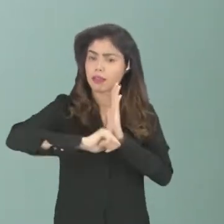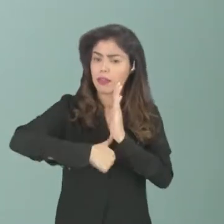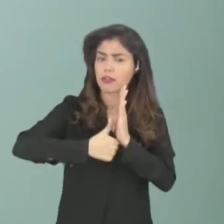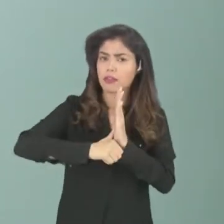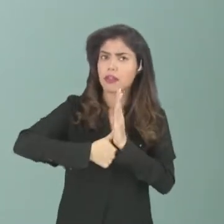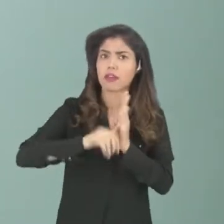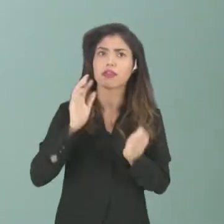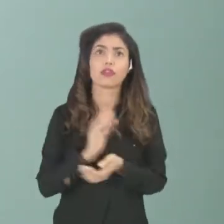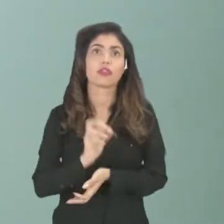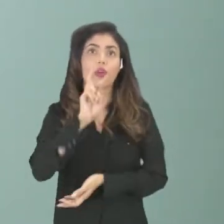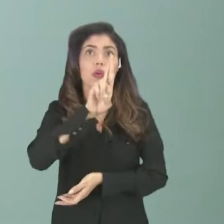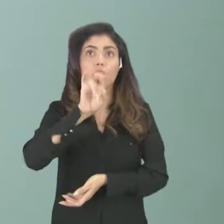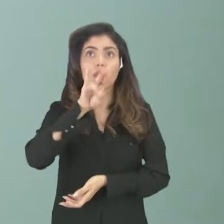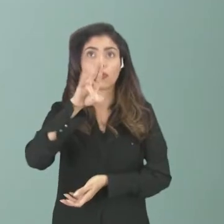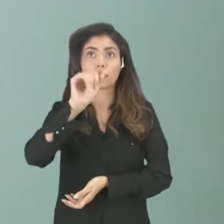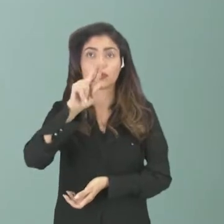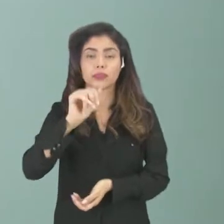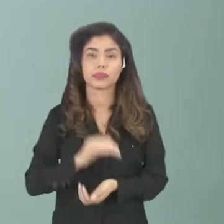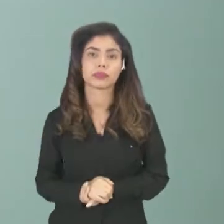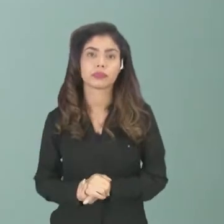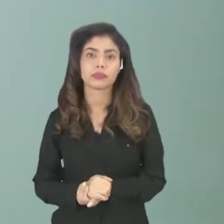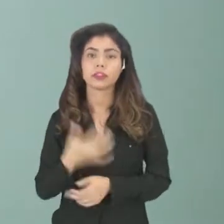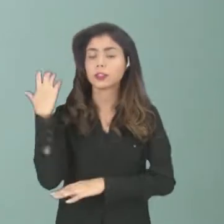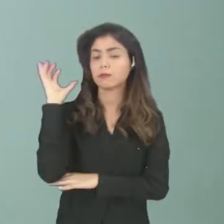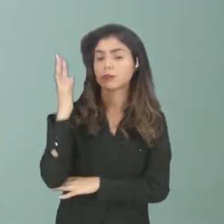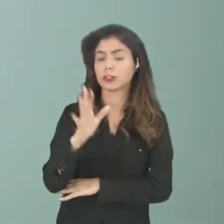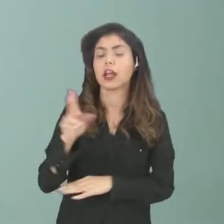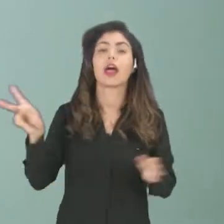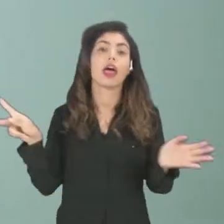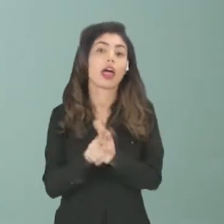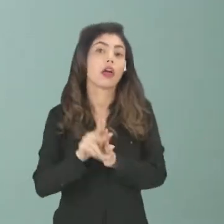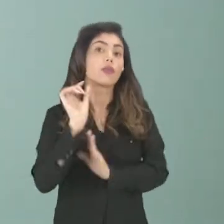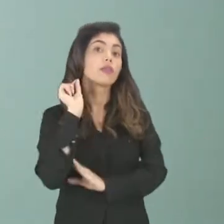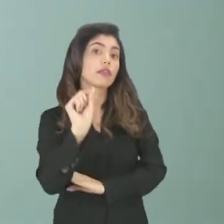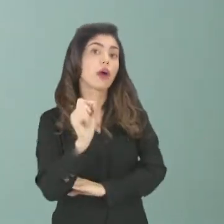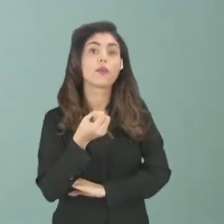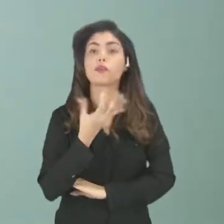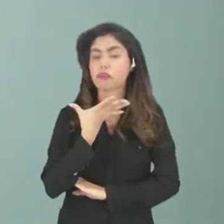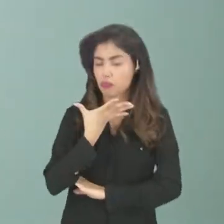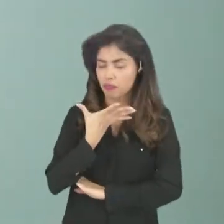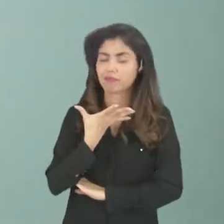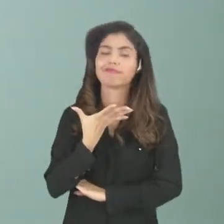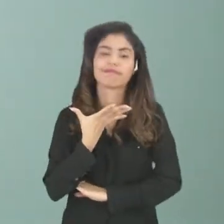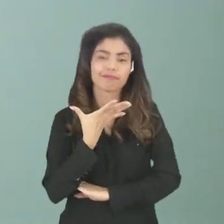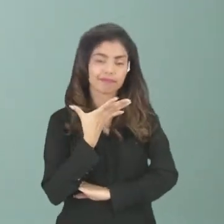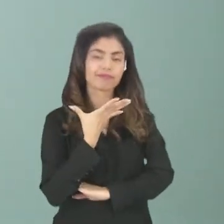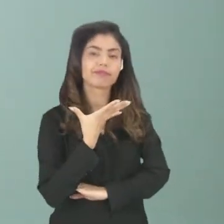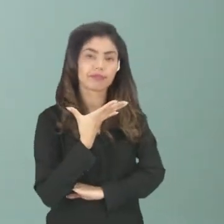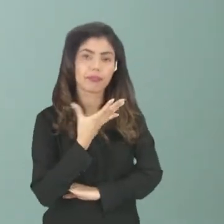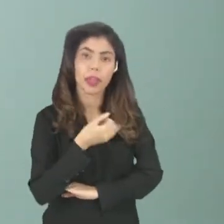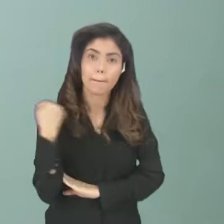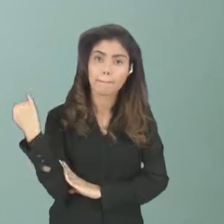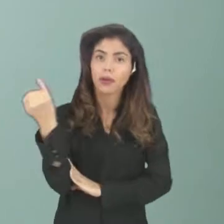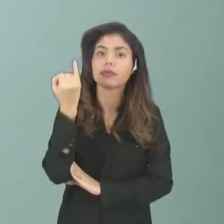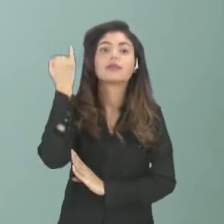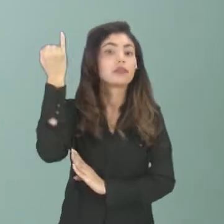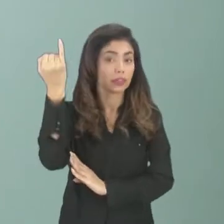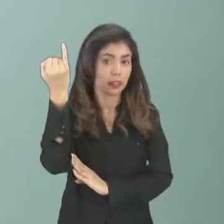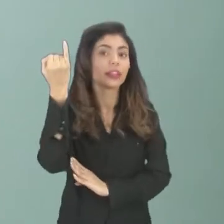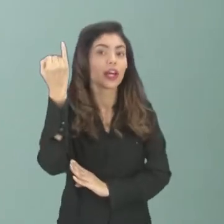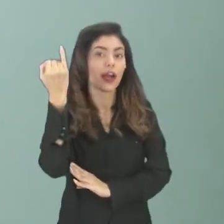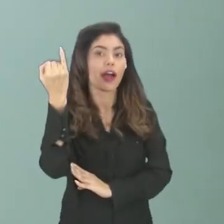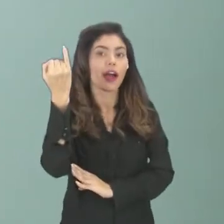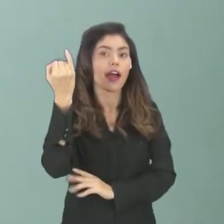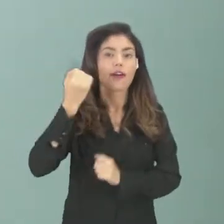de Rousseau, porque o estado de natureza seria benéfico, seria um estágio primordial, quase que como